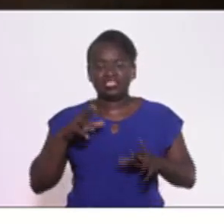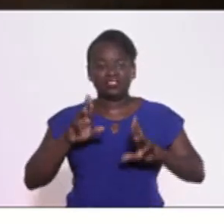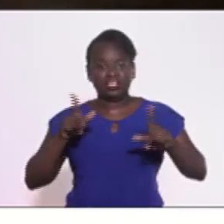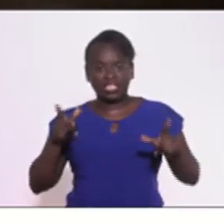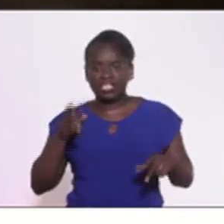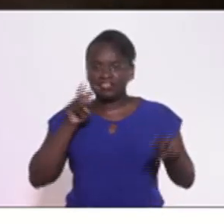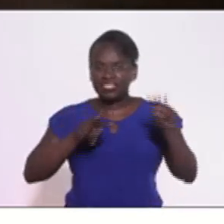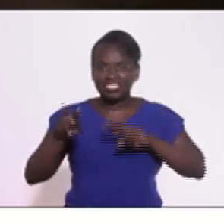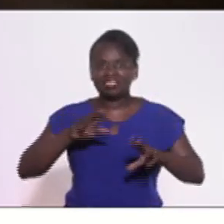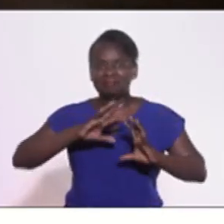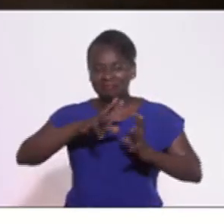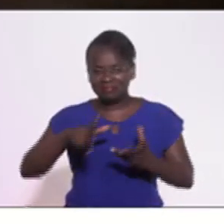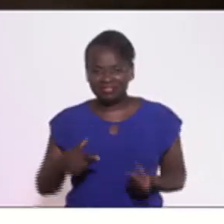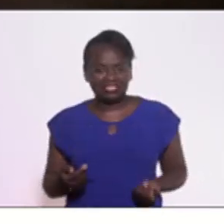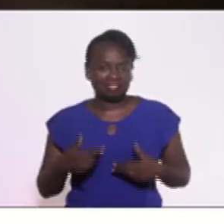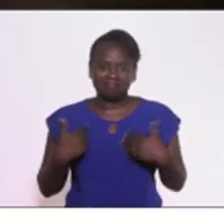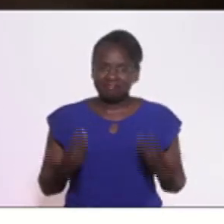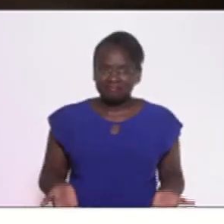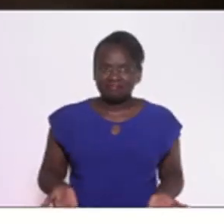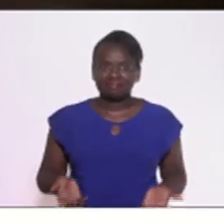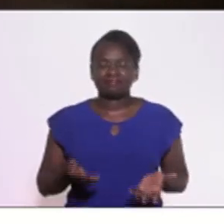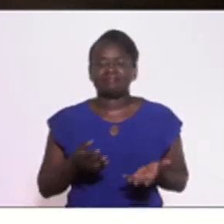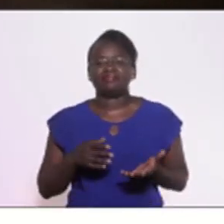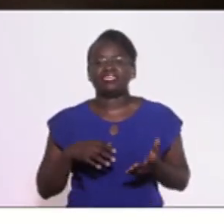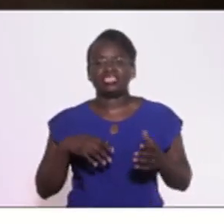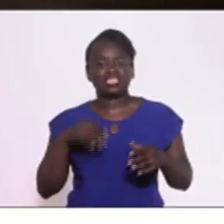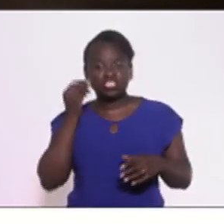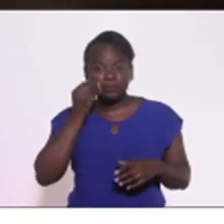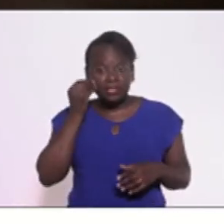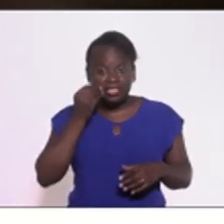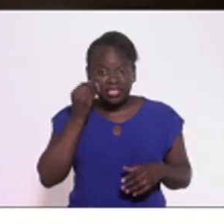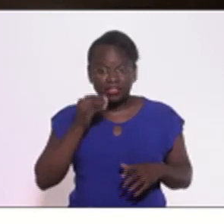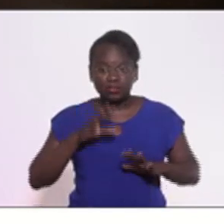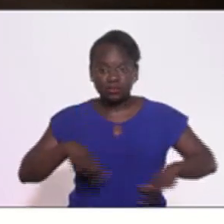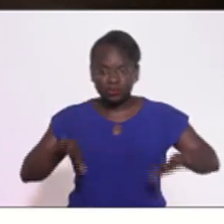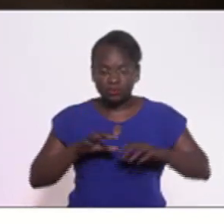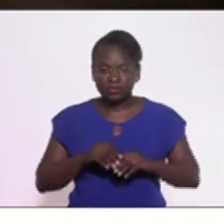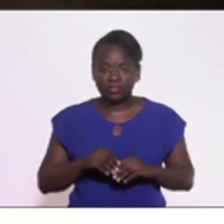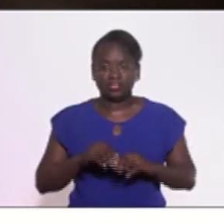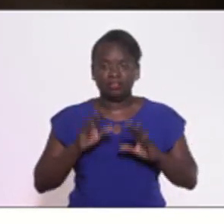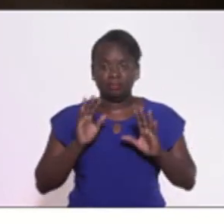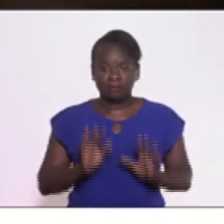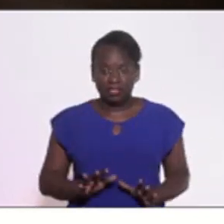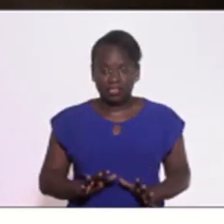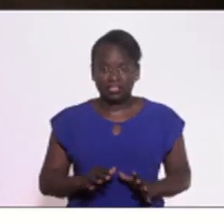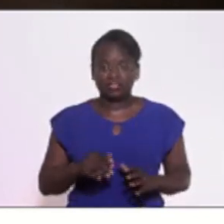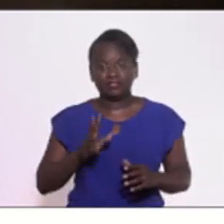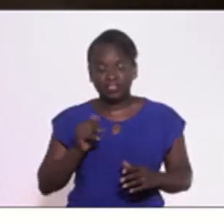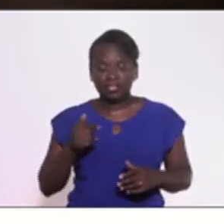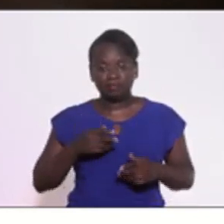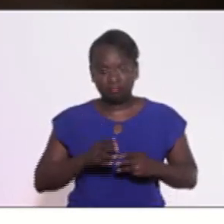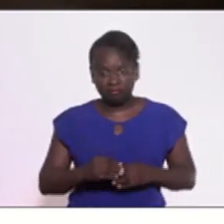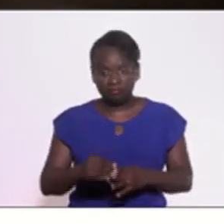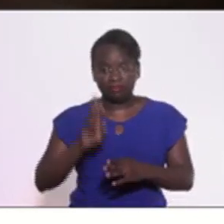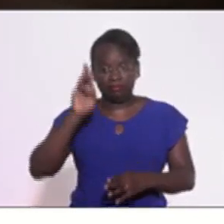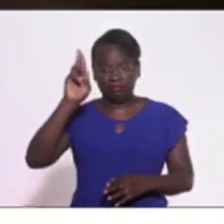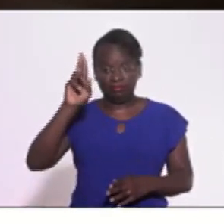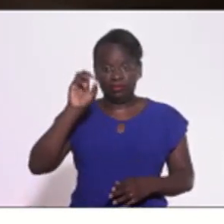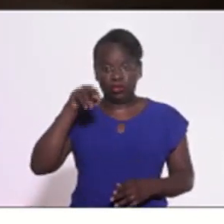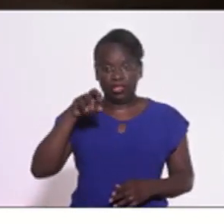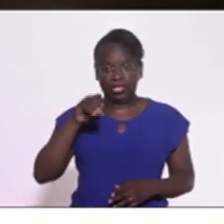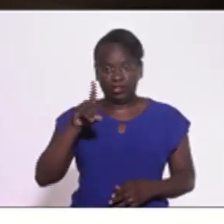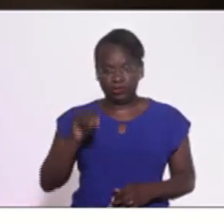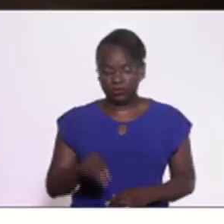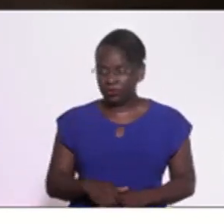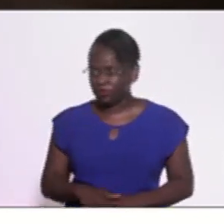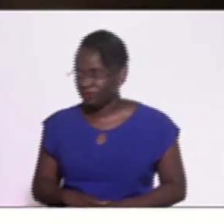visão de mundo, enfim, de todo tipo de experiência. Mas fomos conduzidos pela liderança de